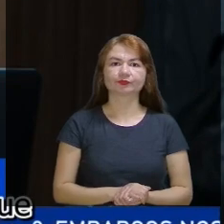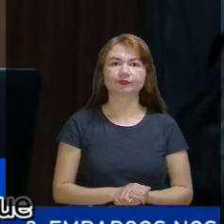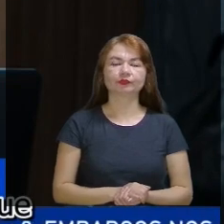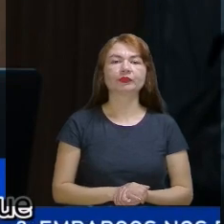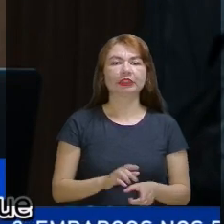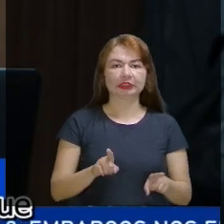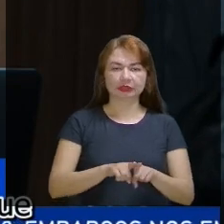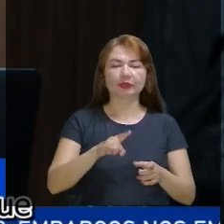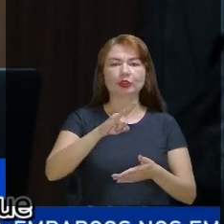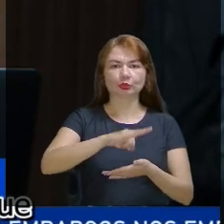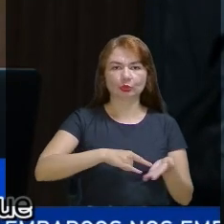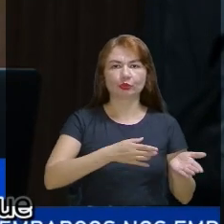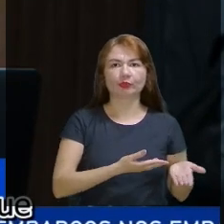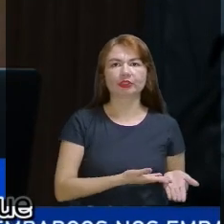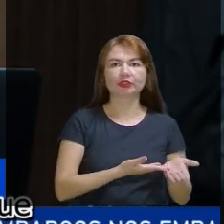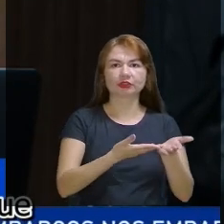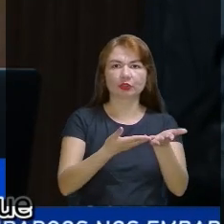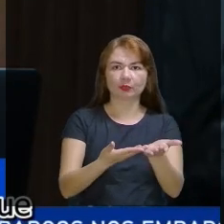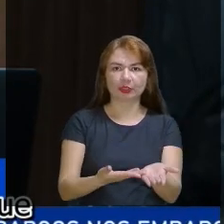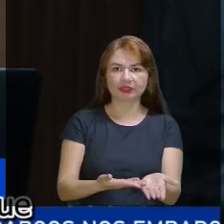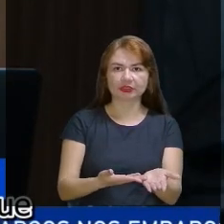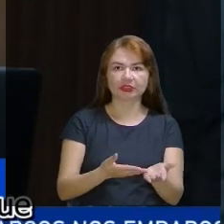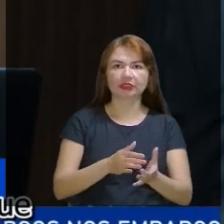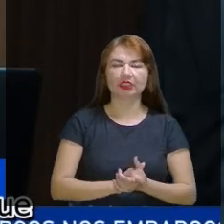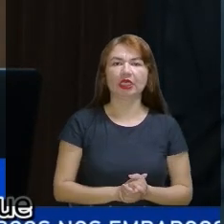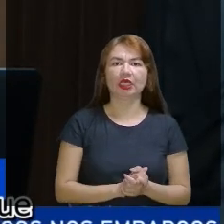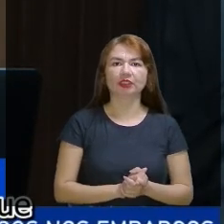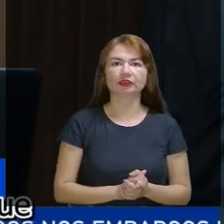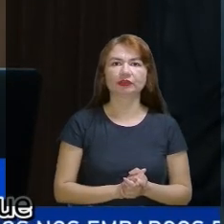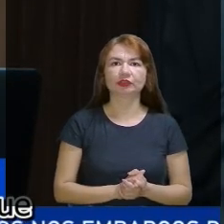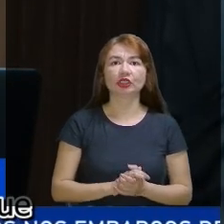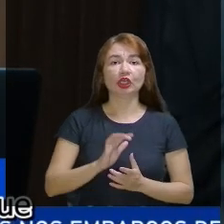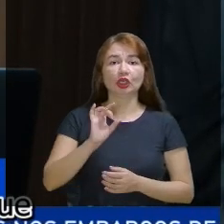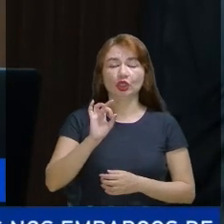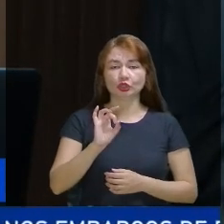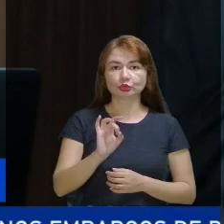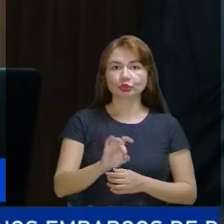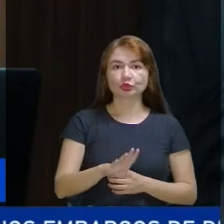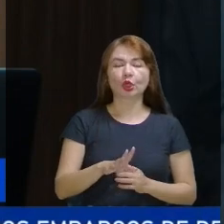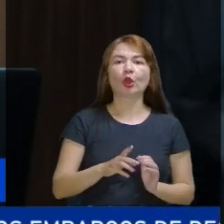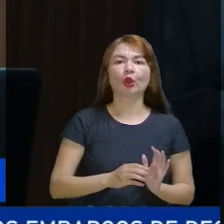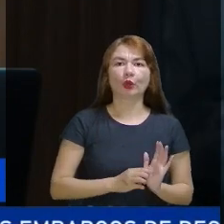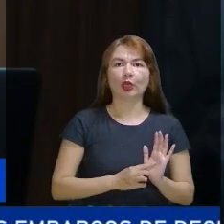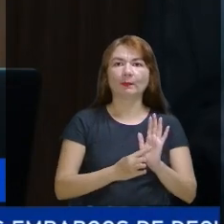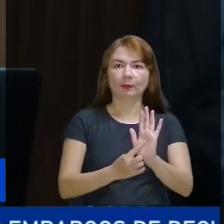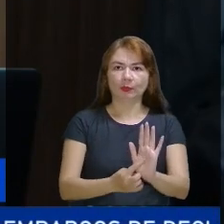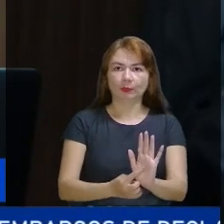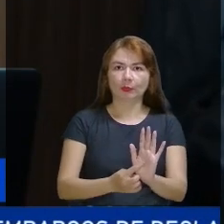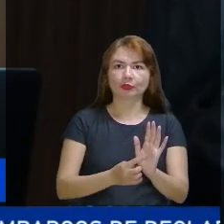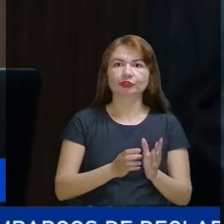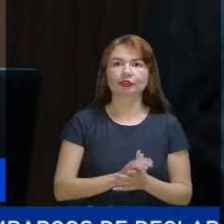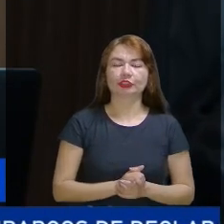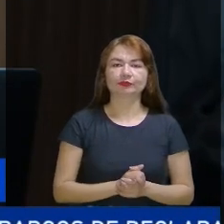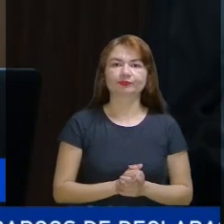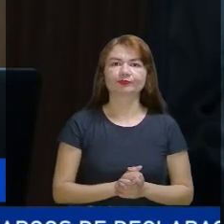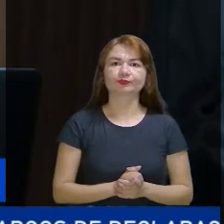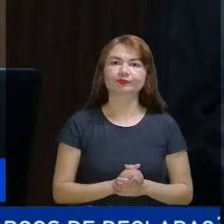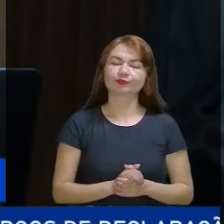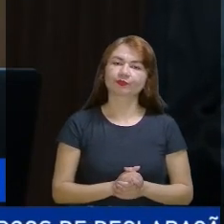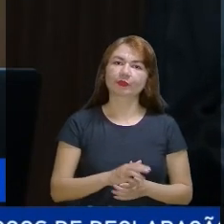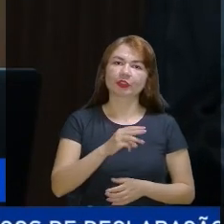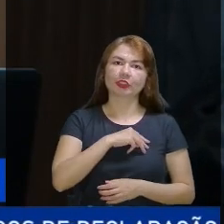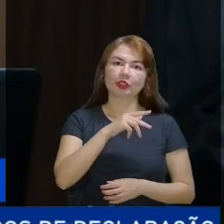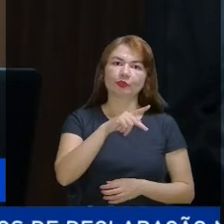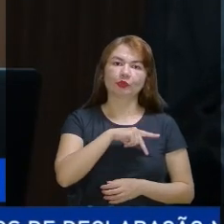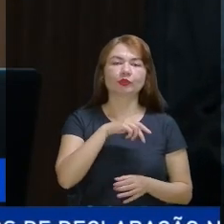documentação apresentada, ainda que somente para fins de pré-questionamento da matéria. O Ministério Público Eleitoral pugnou pelo não